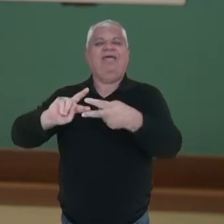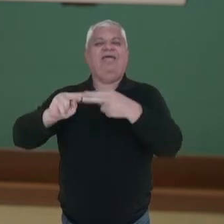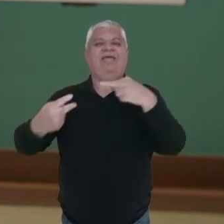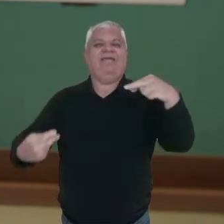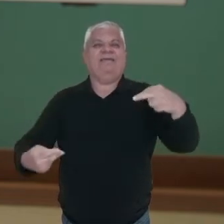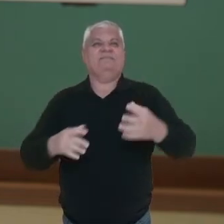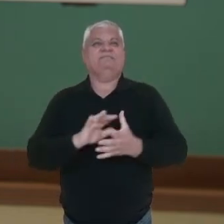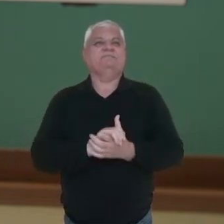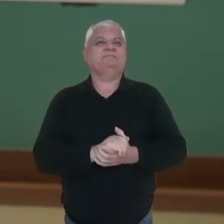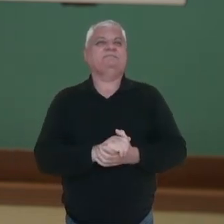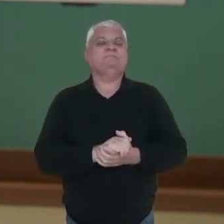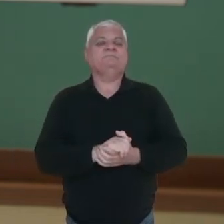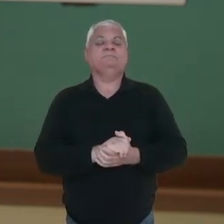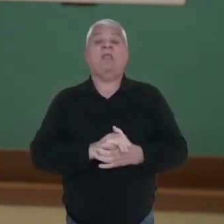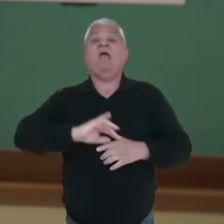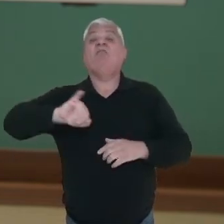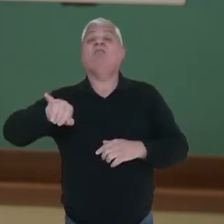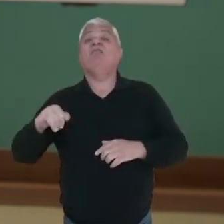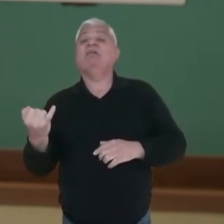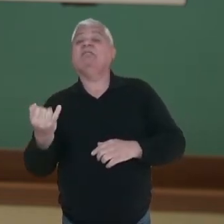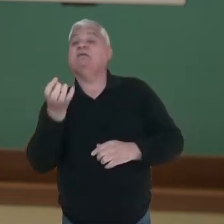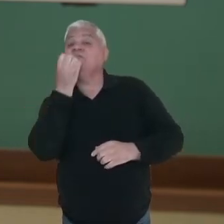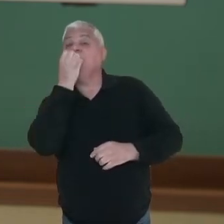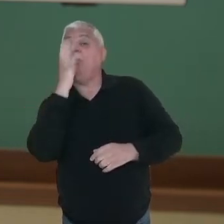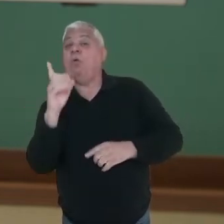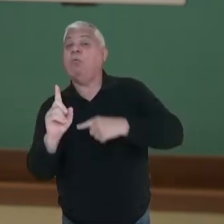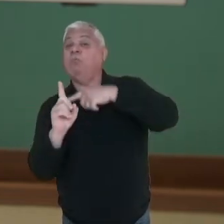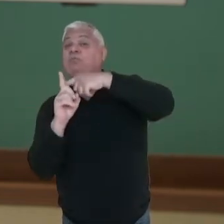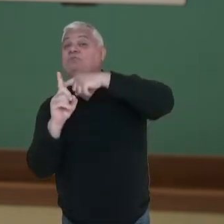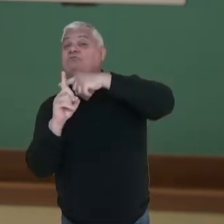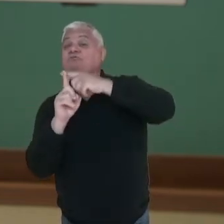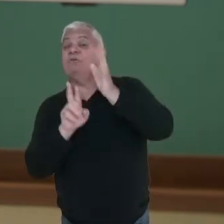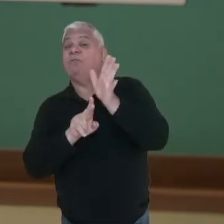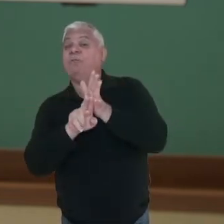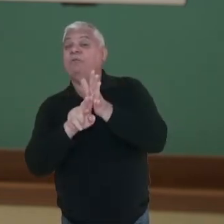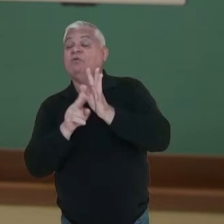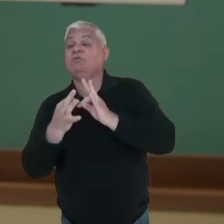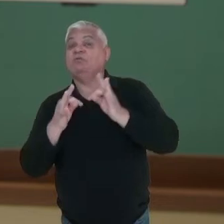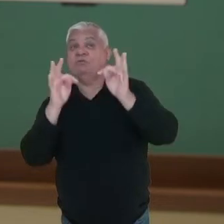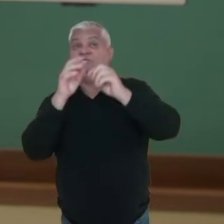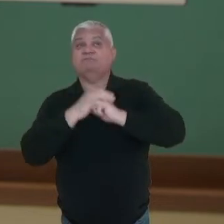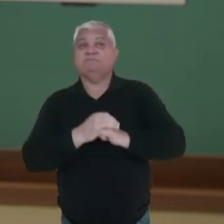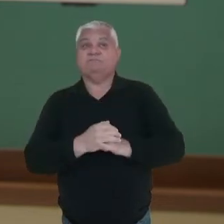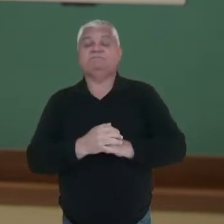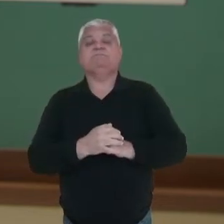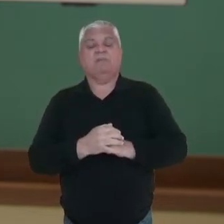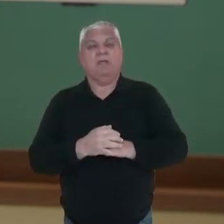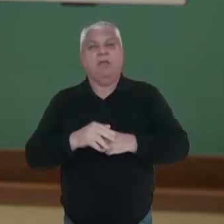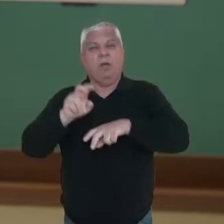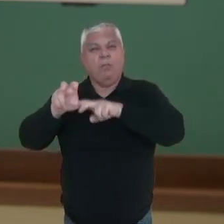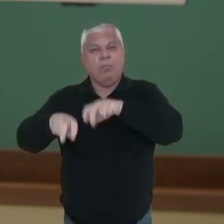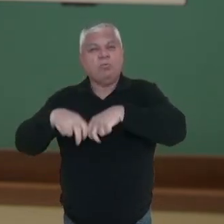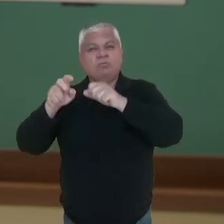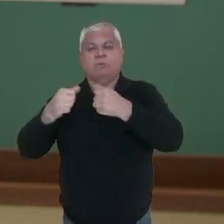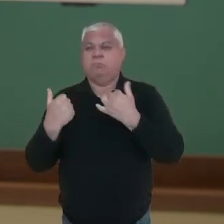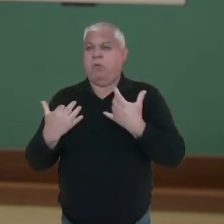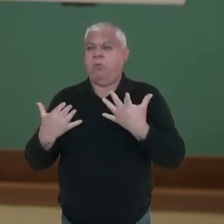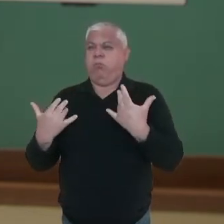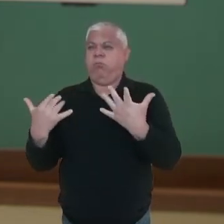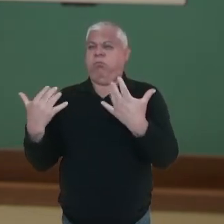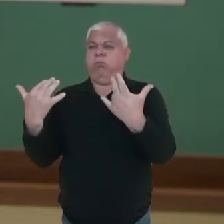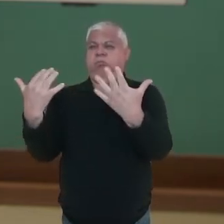interesse. Qual que é a vantagem da biotecnologia na área da transgenia? Aumento da produtividade agrícola, então,